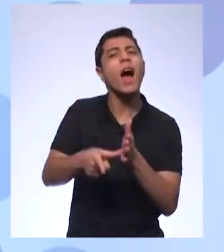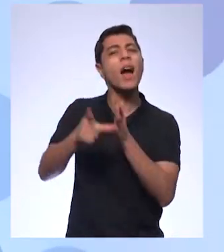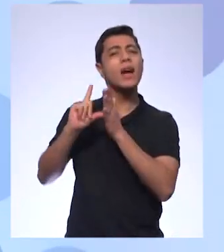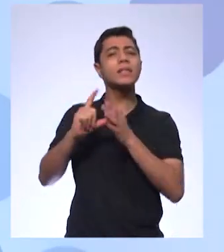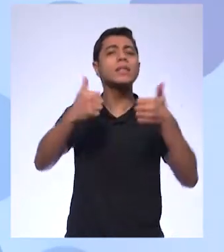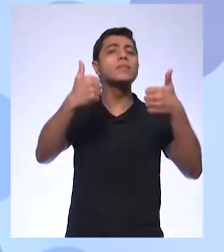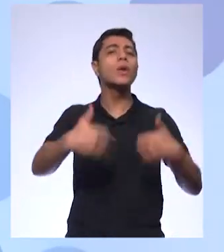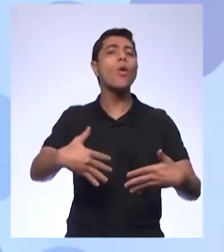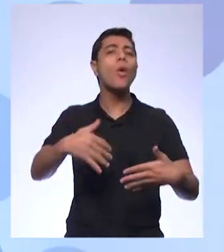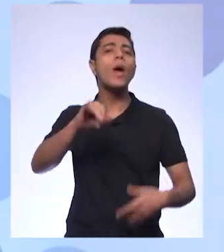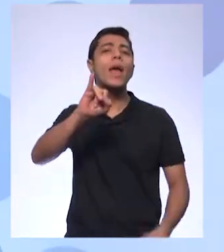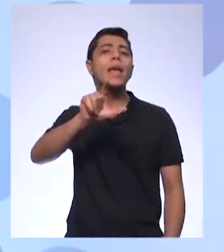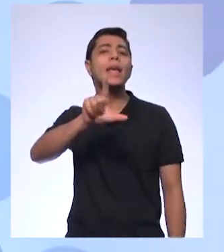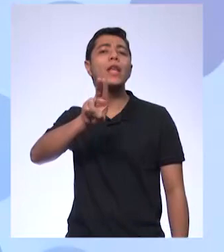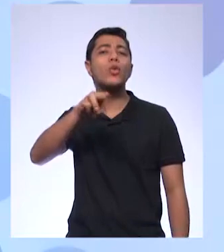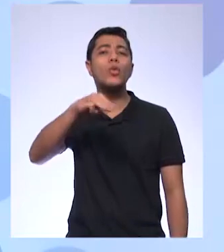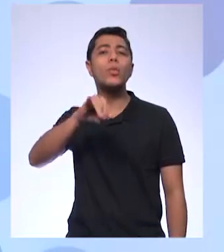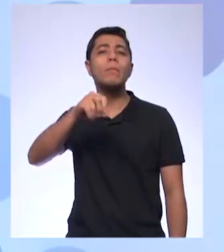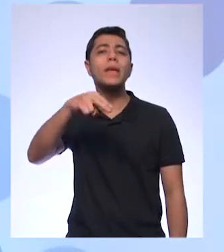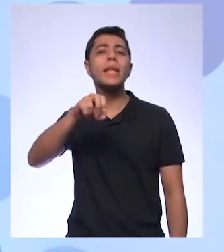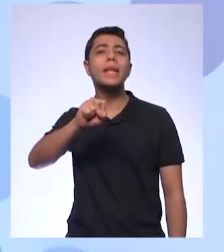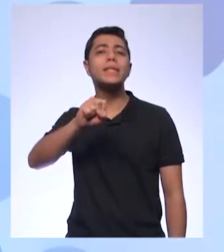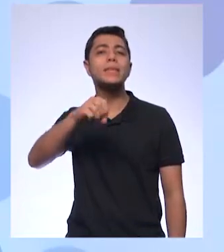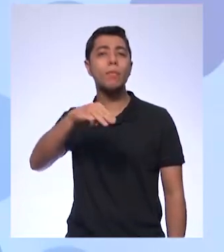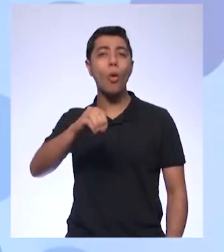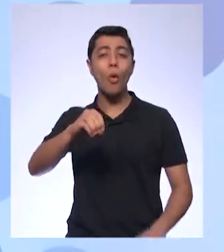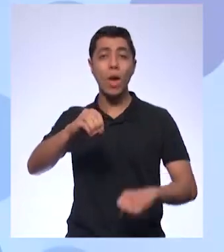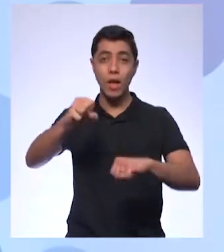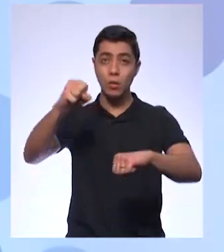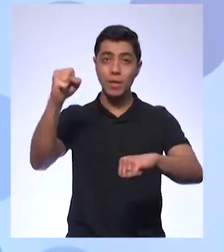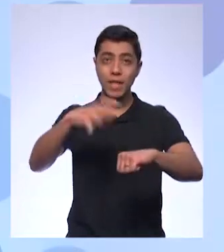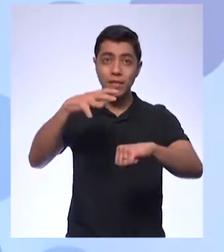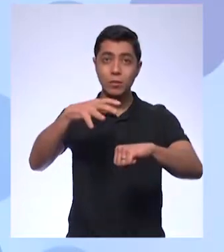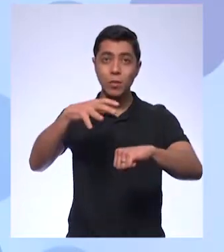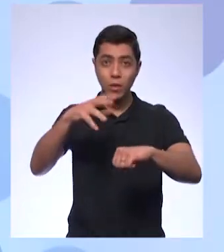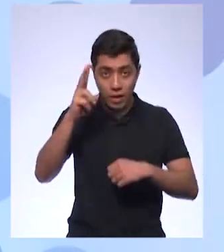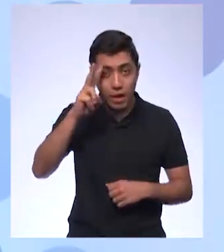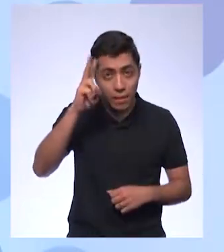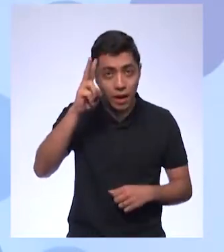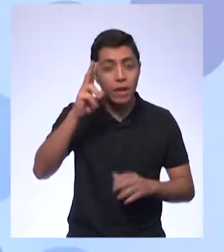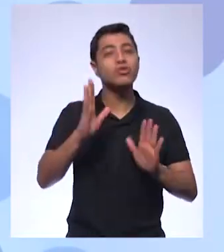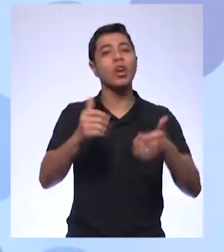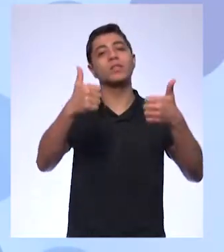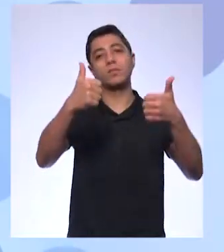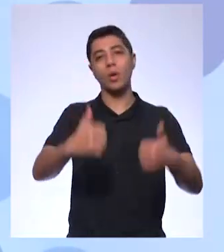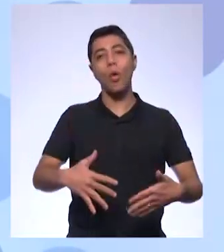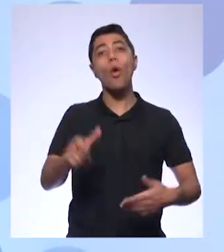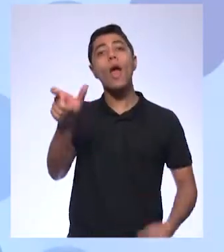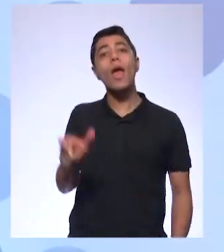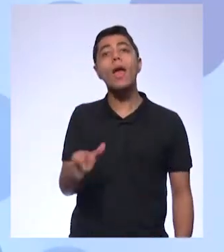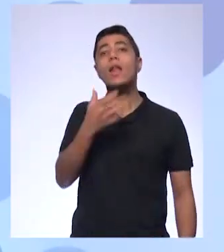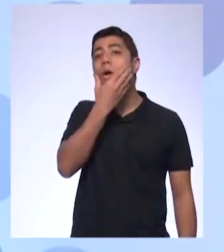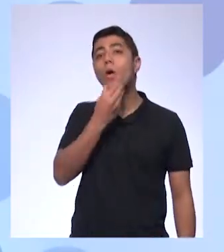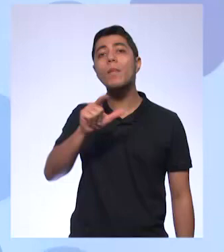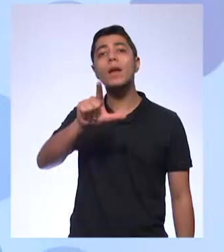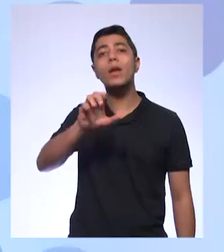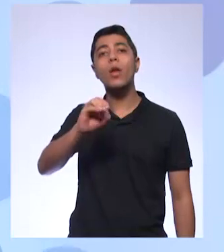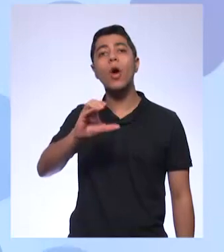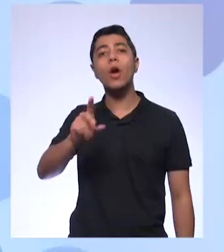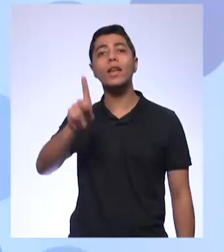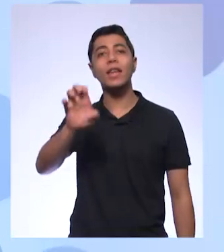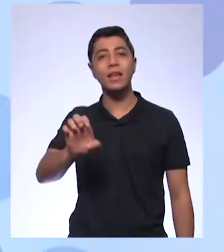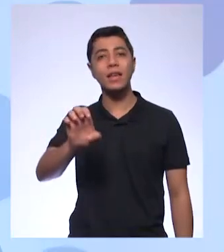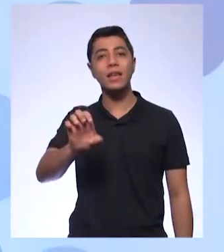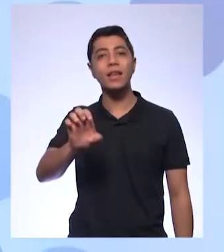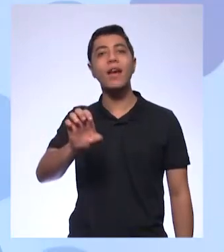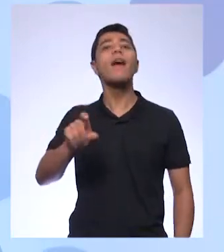é o pai do liberalismo político e em certa medida, né, em algumas manifestações, né, inspiradas